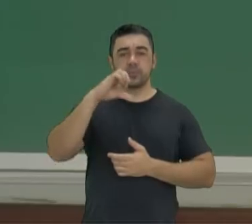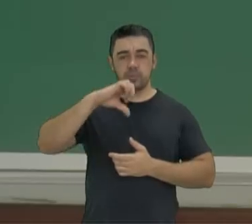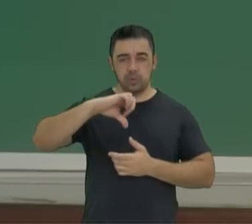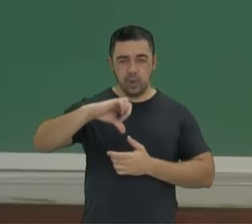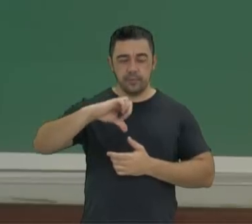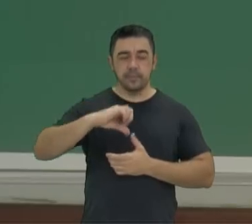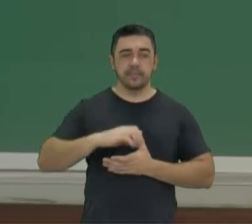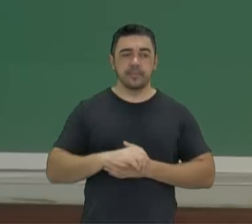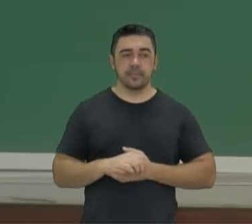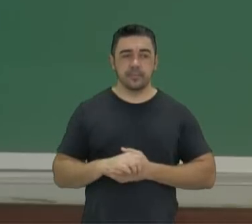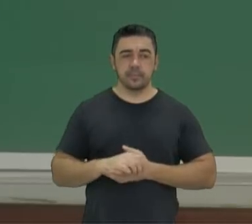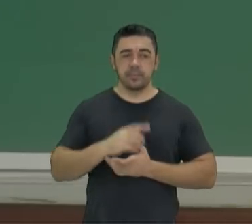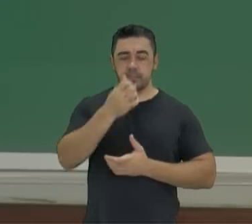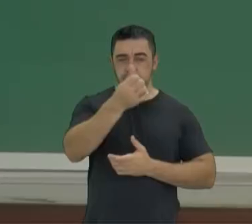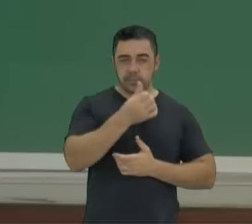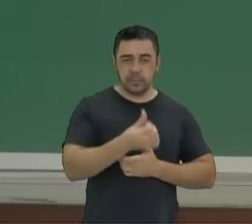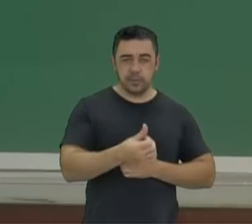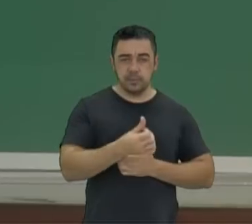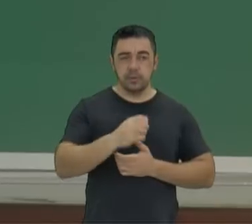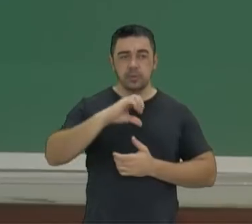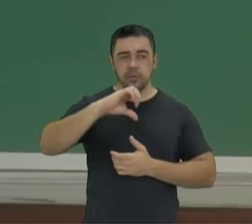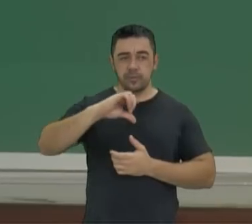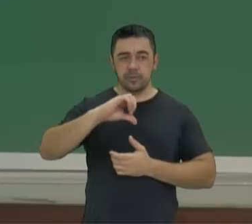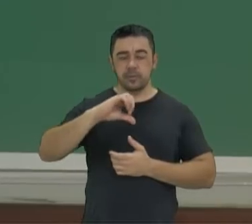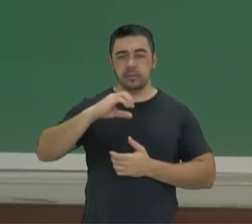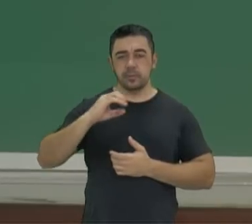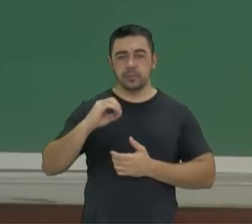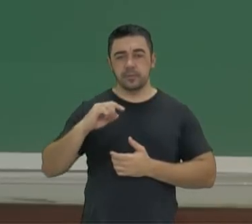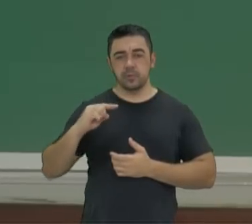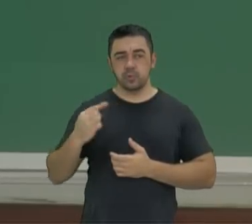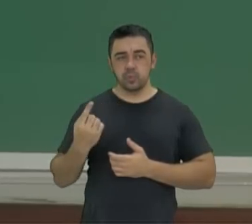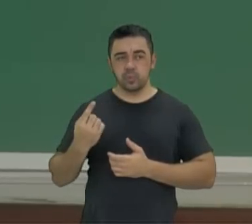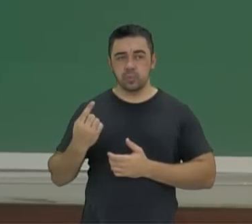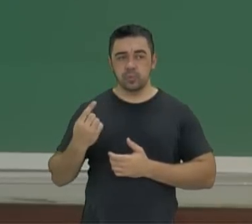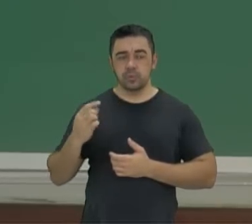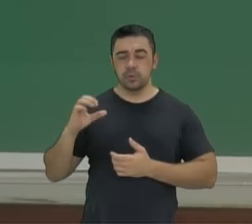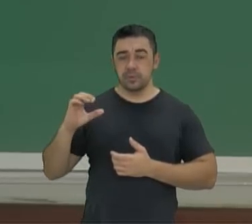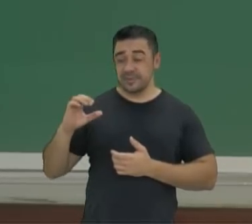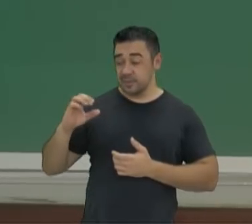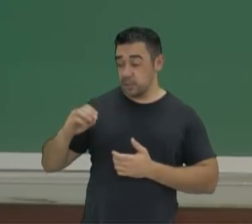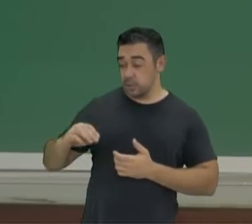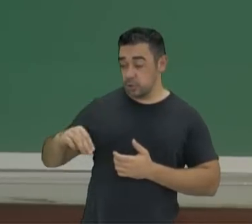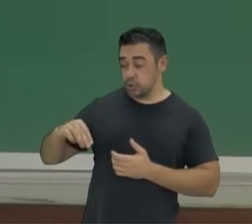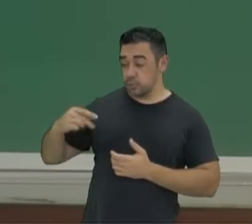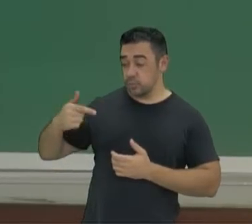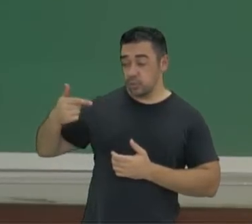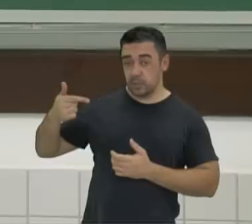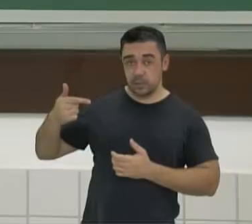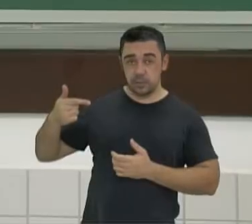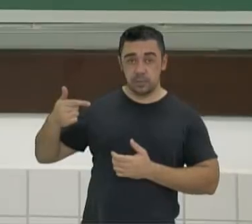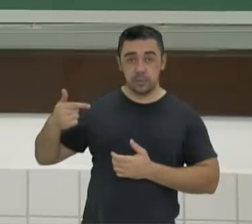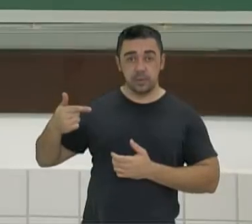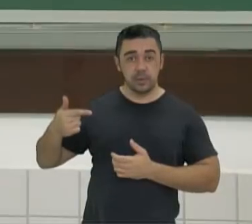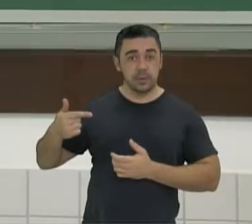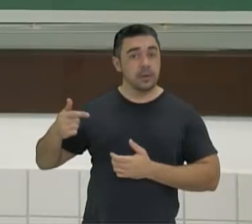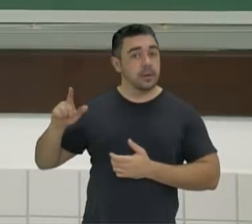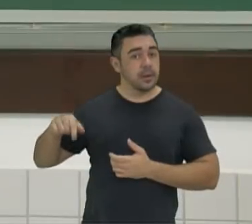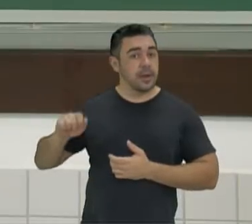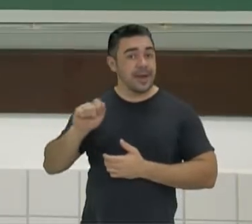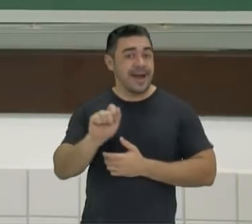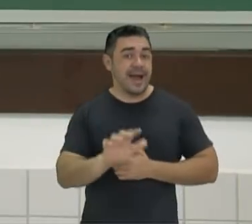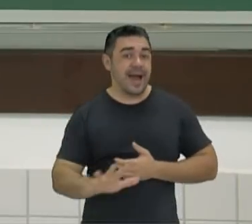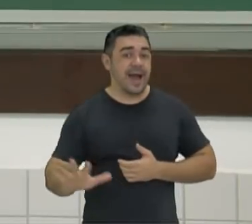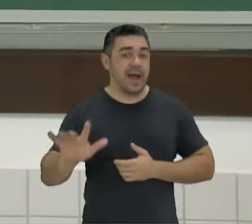1, 9. E 6. Então, ficou 6.901. 6.901 centímetros quadrados. Essa é a